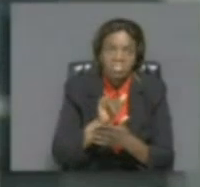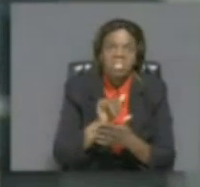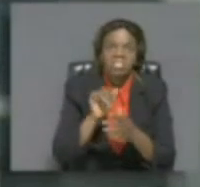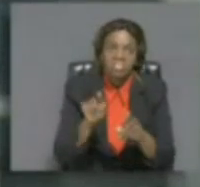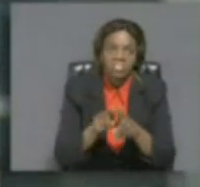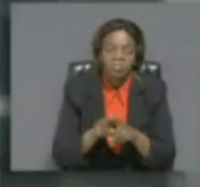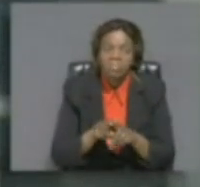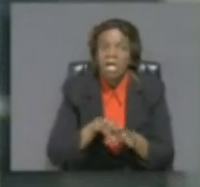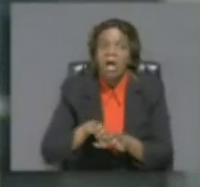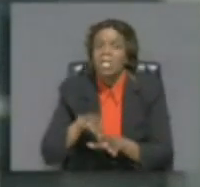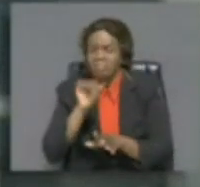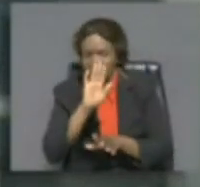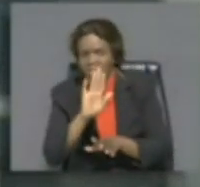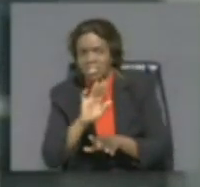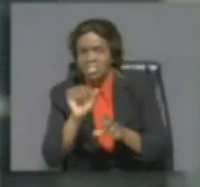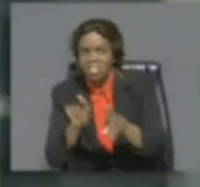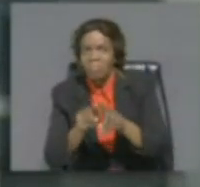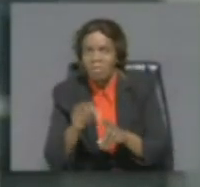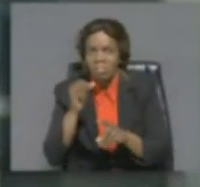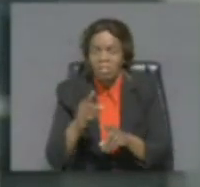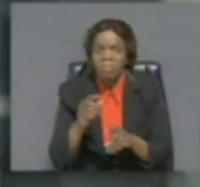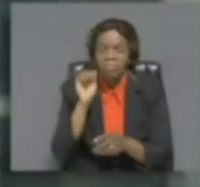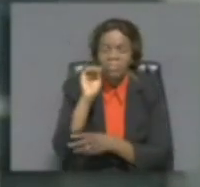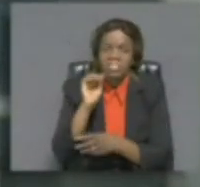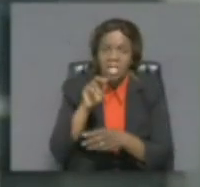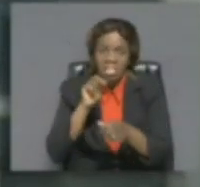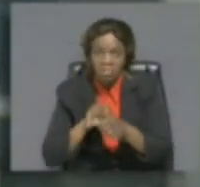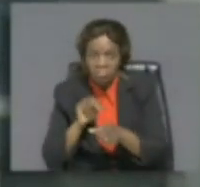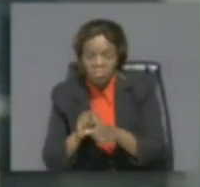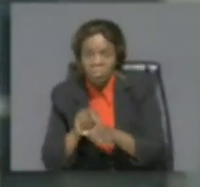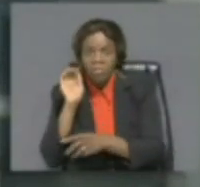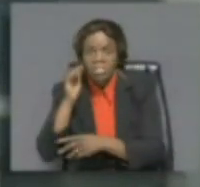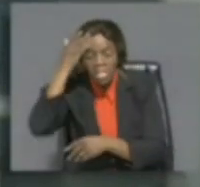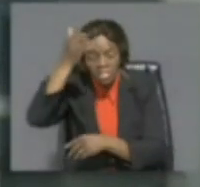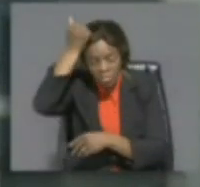Namibe, Huila e Benguela também vão receber composições do tipo DEMIU.